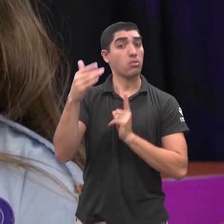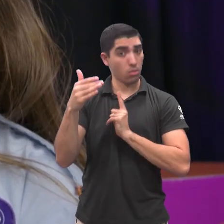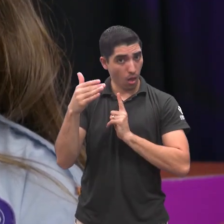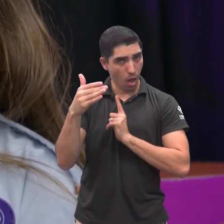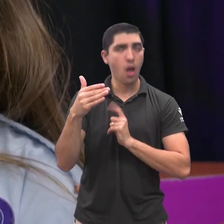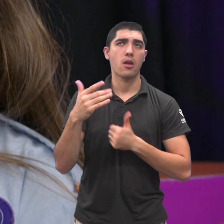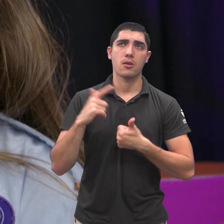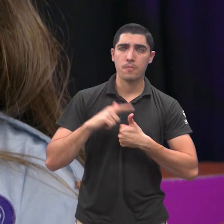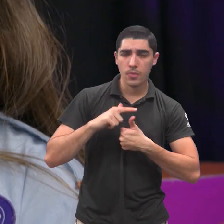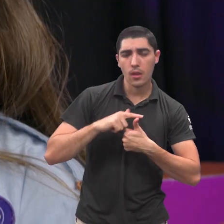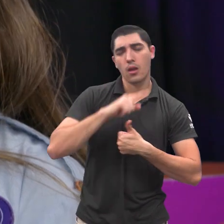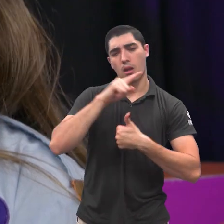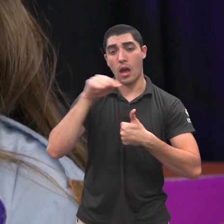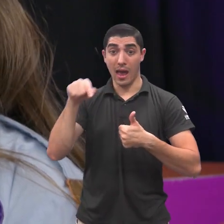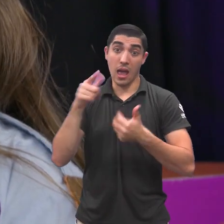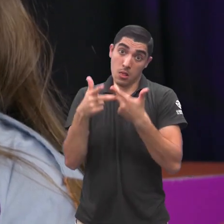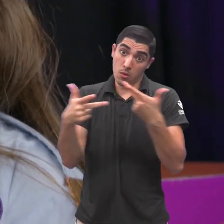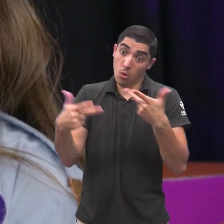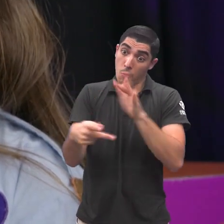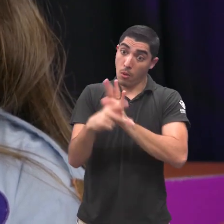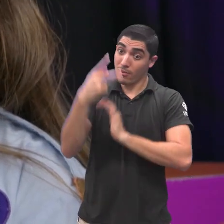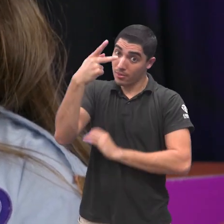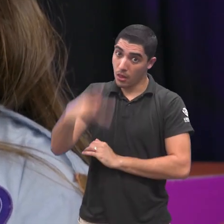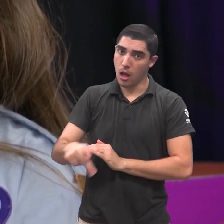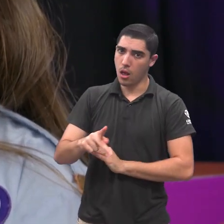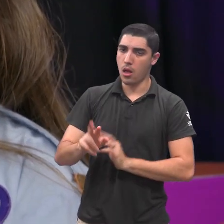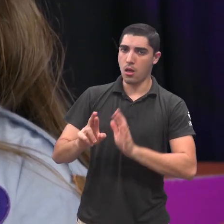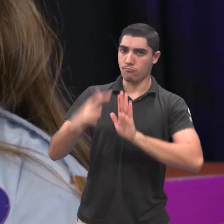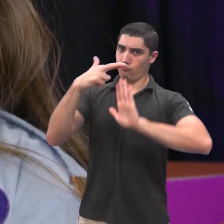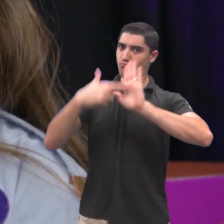Sim. A gente tem a nossa parte